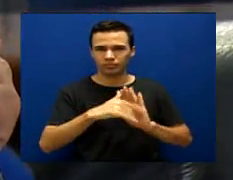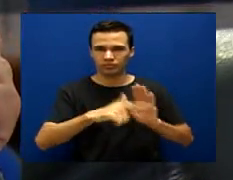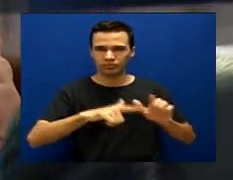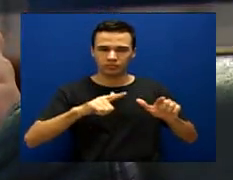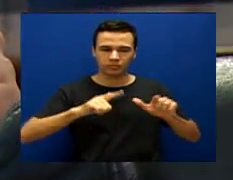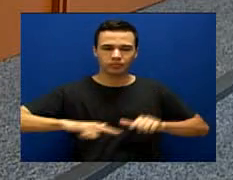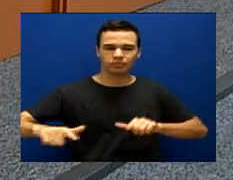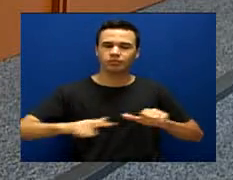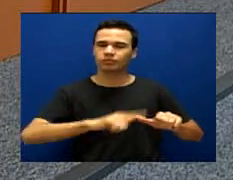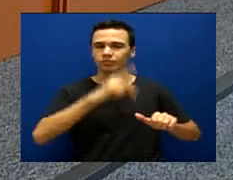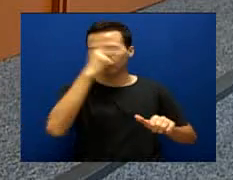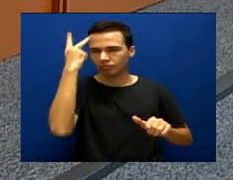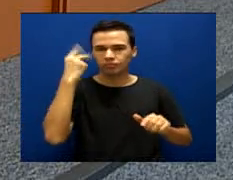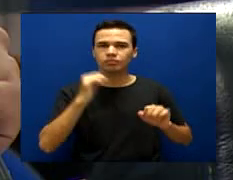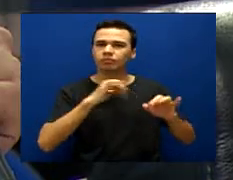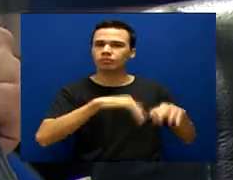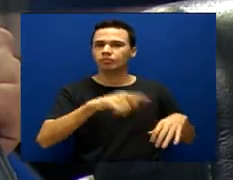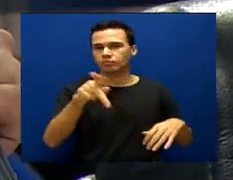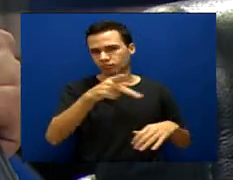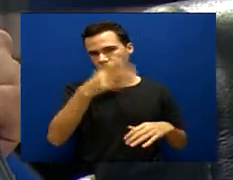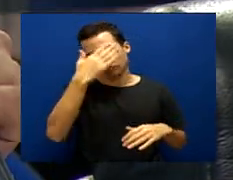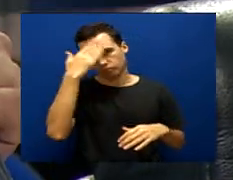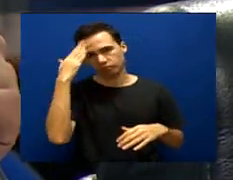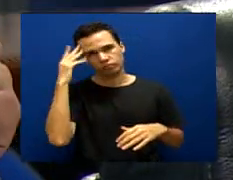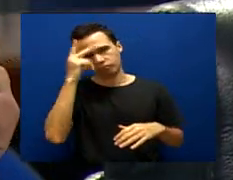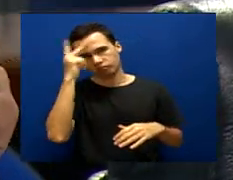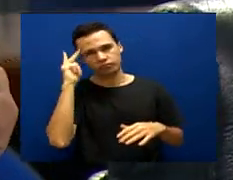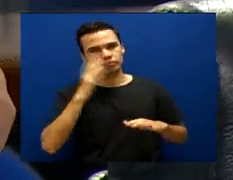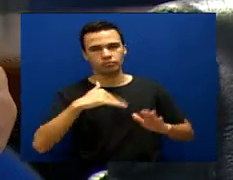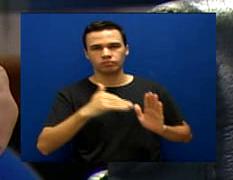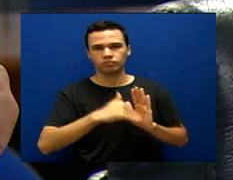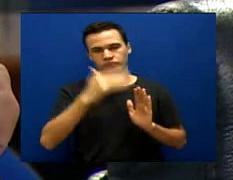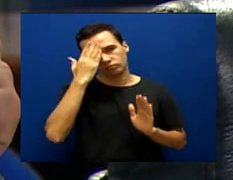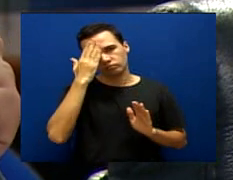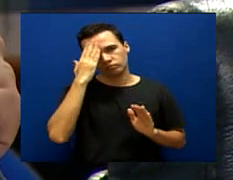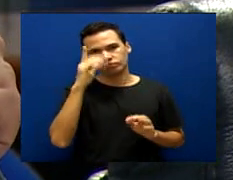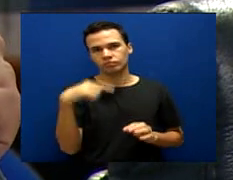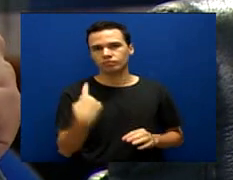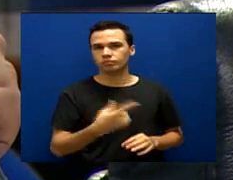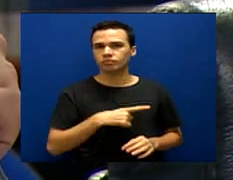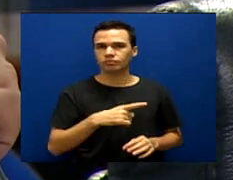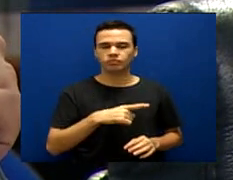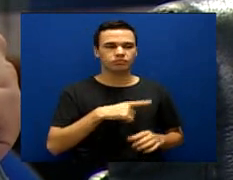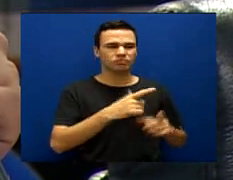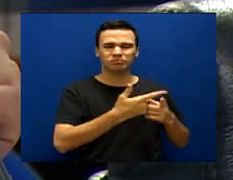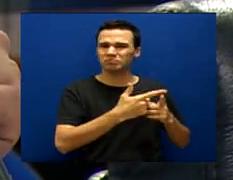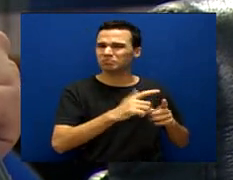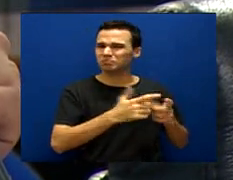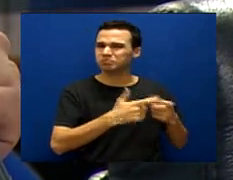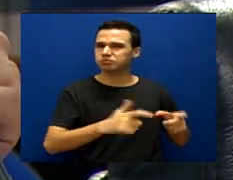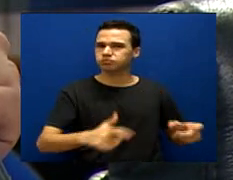acho interessante a população ter ciência disso. Hoje nós temos vários abrigos lotadíssimos.